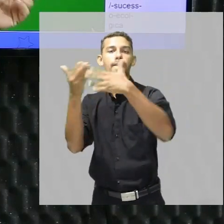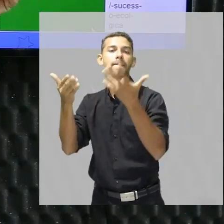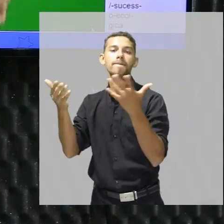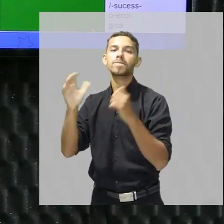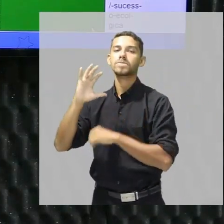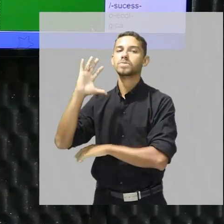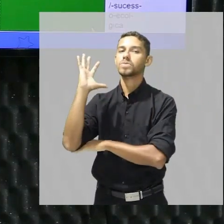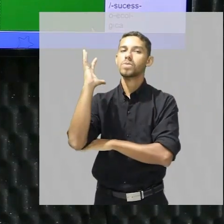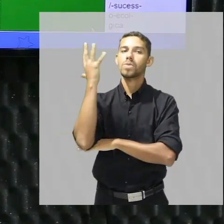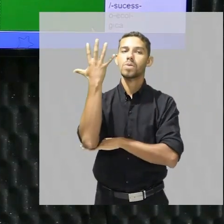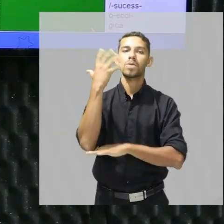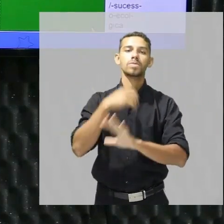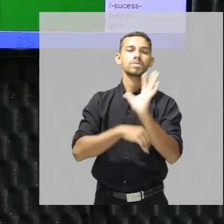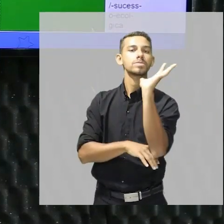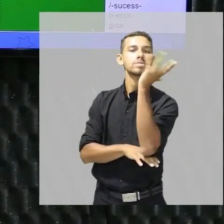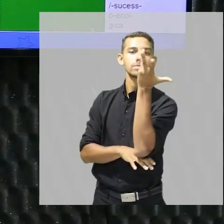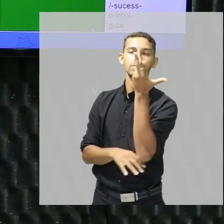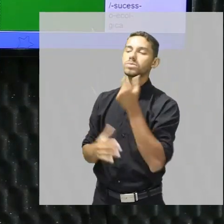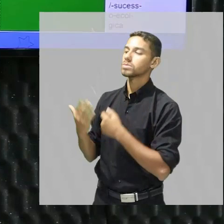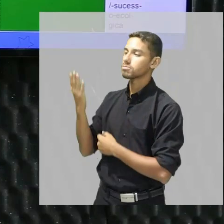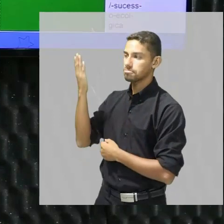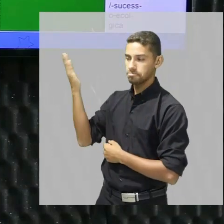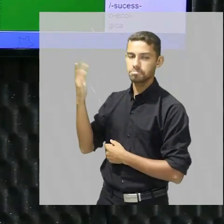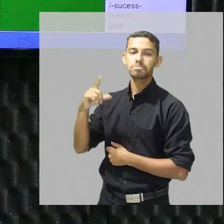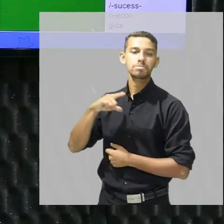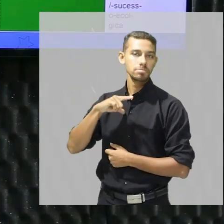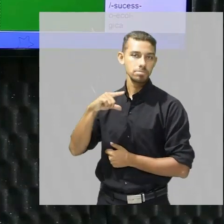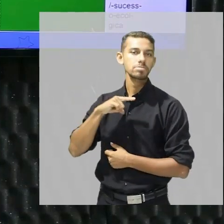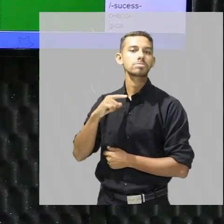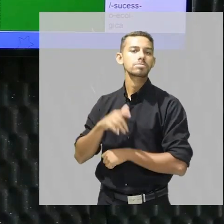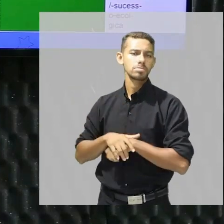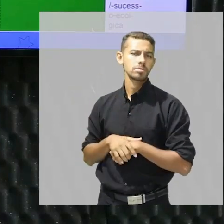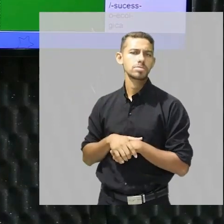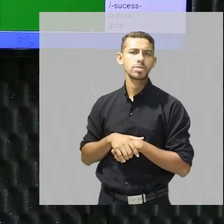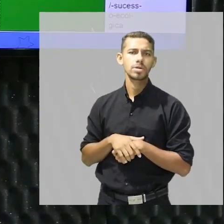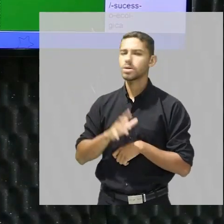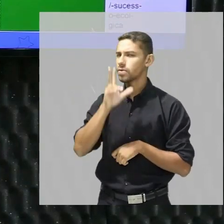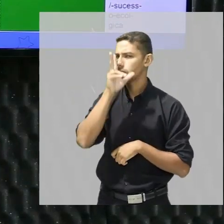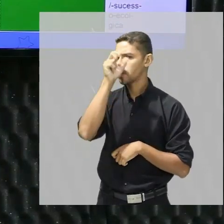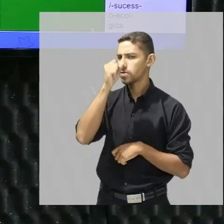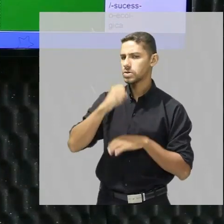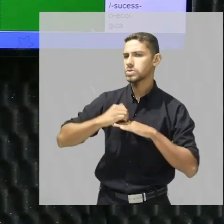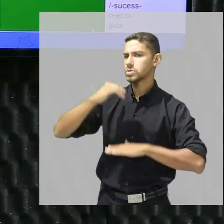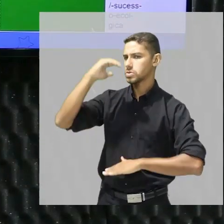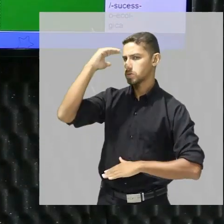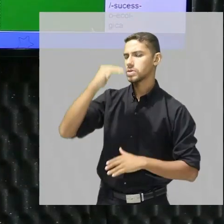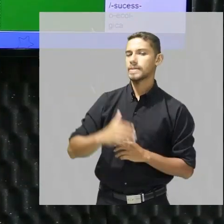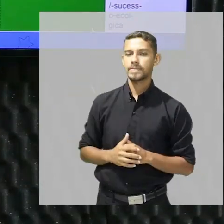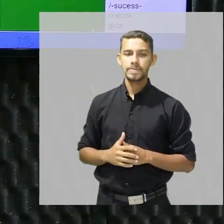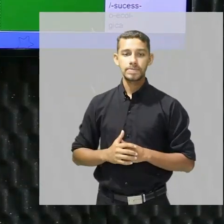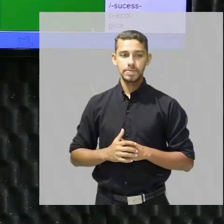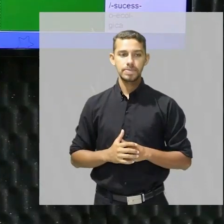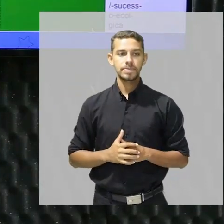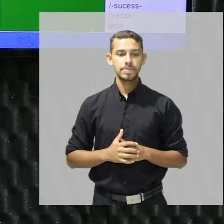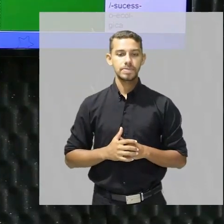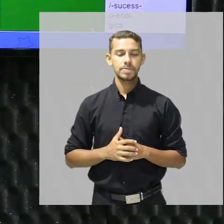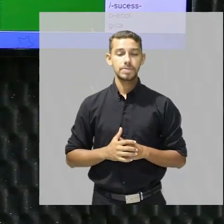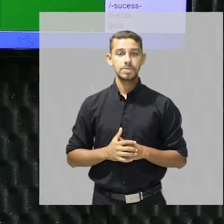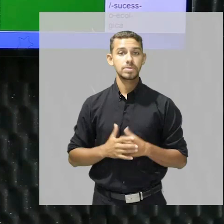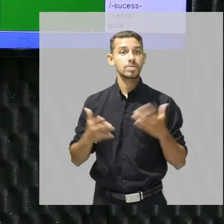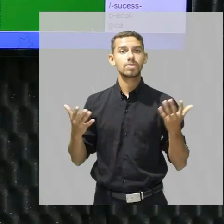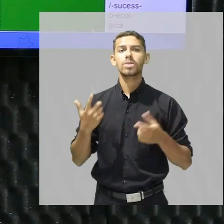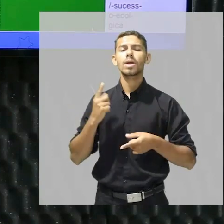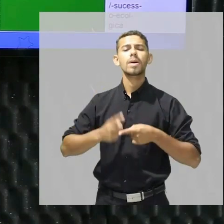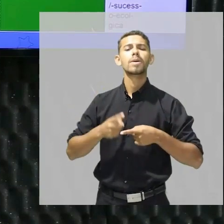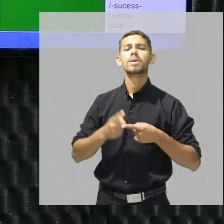esse ambiente ele fornece total condições para que árvores de grande porte possam existir nesse local, tá? Agora, por